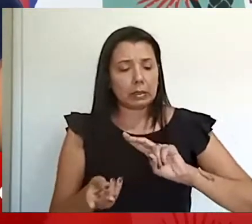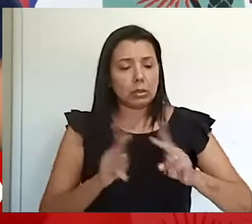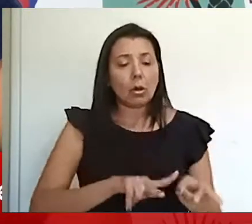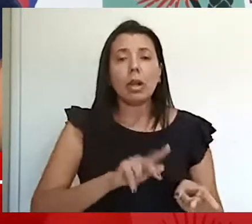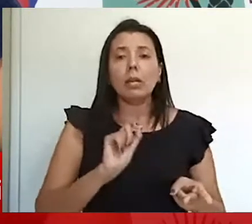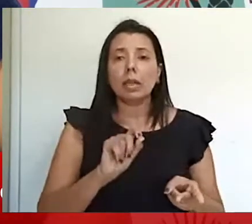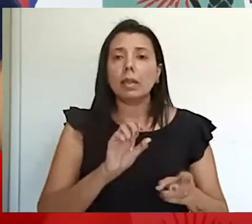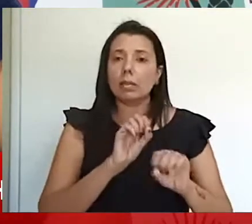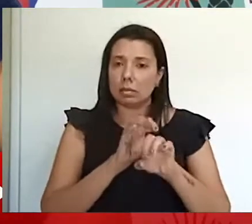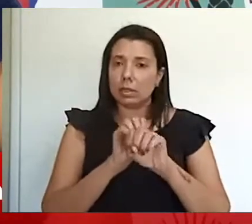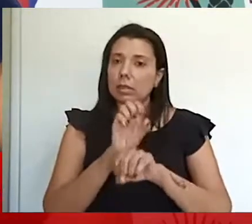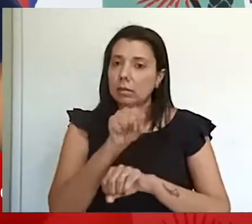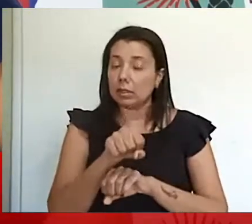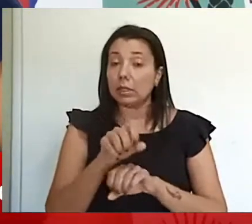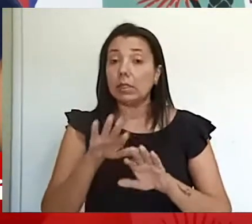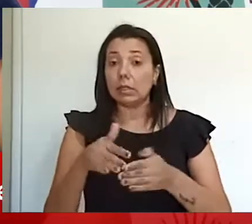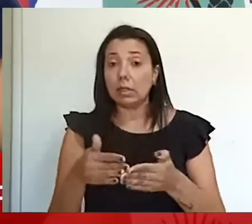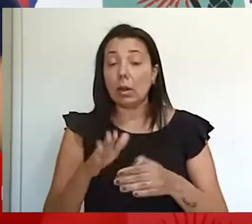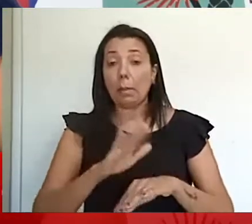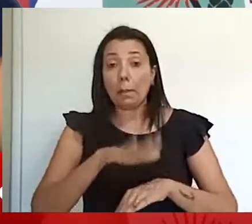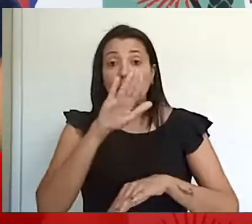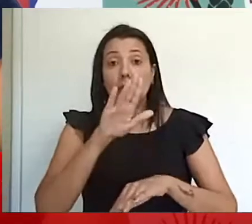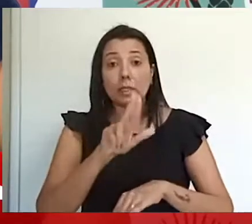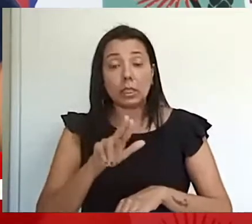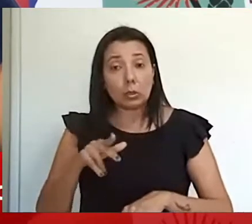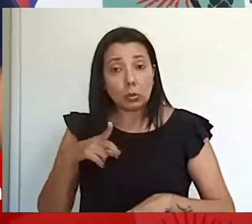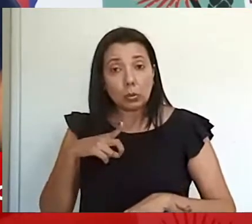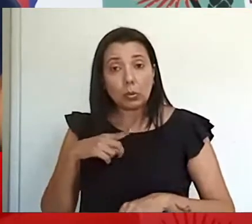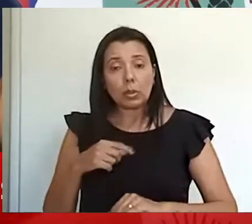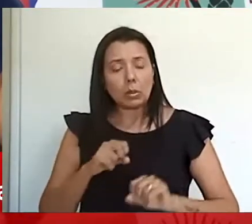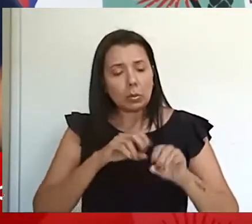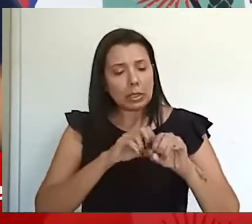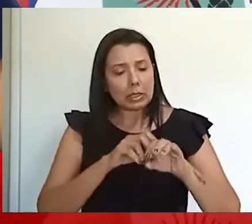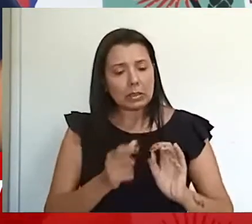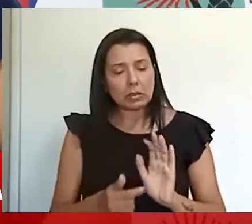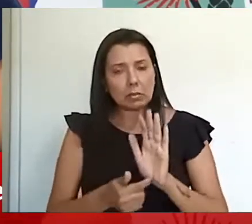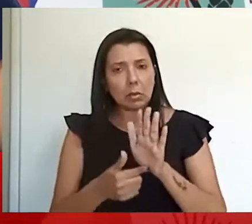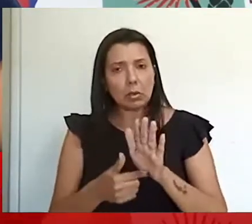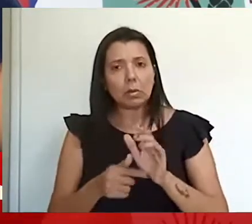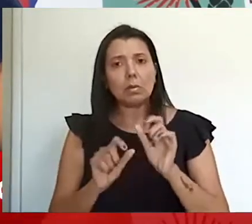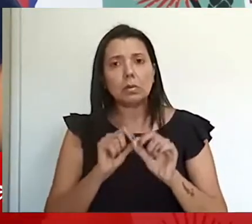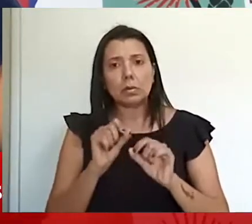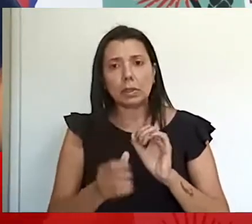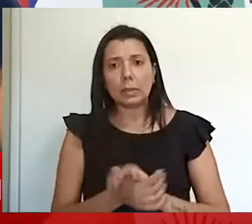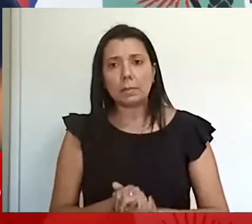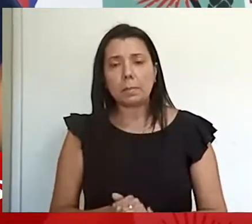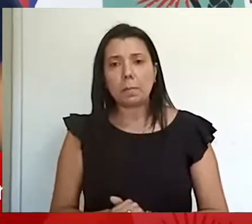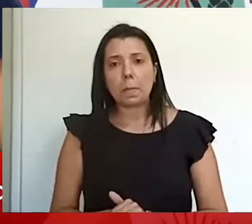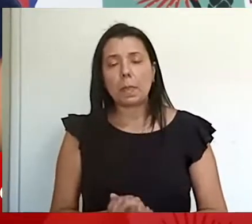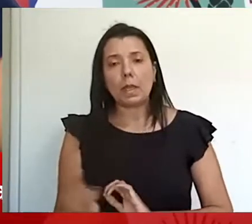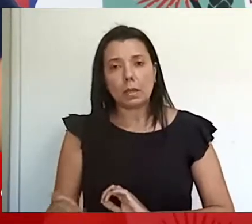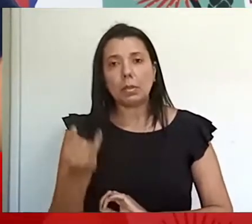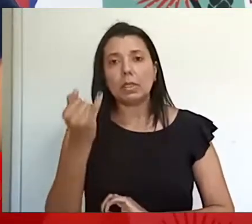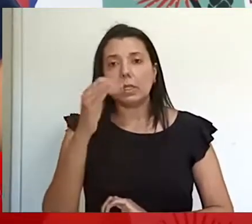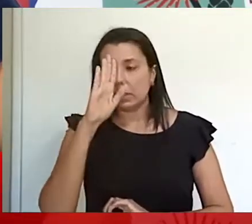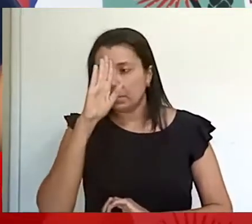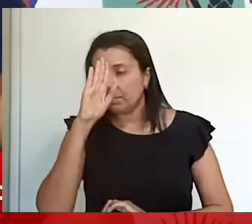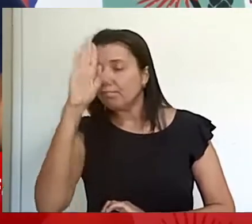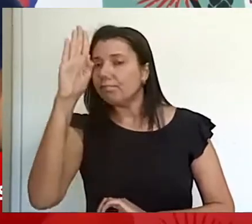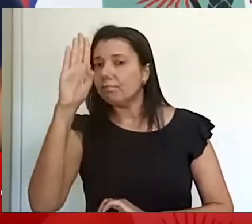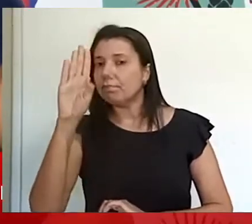educação, né? Então, mais do que nunca, a educação se mostra uma pauta de extrema importância, prioritária, né?